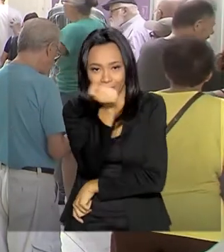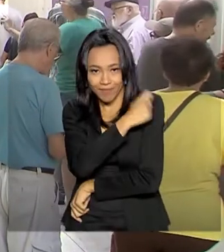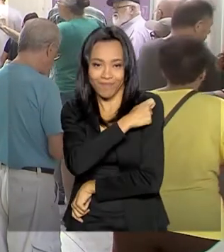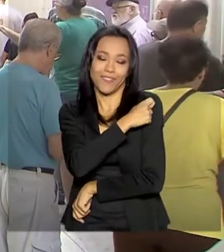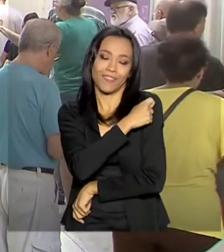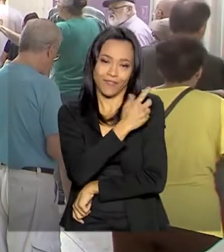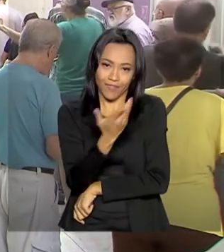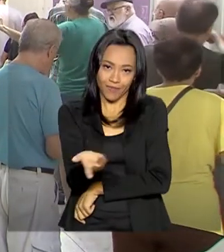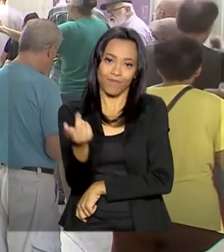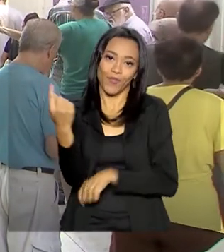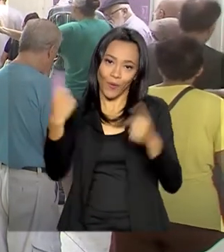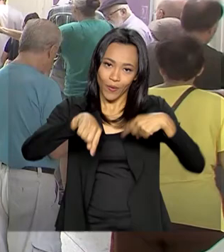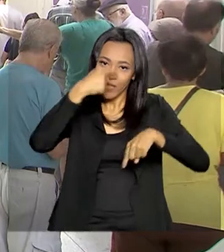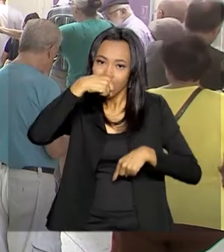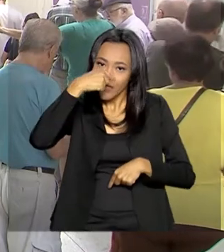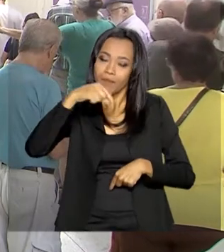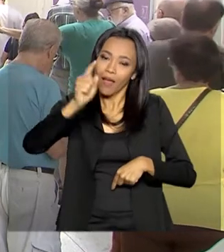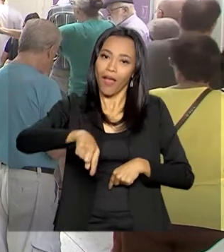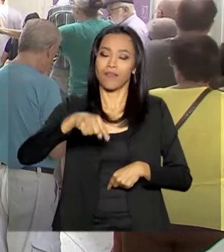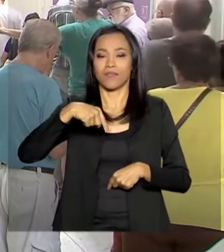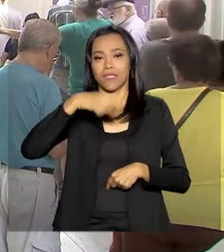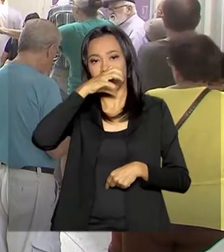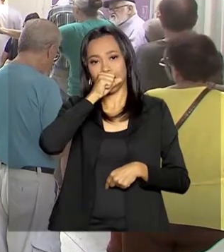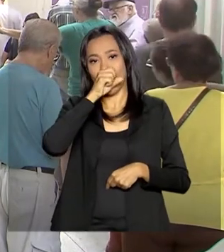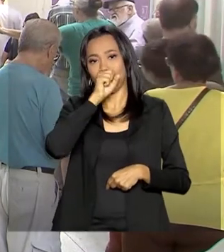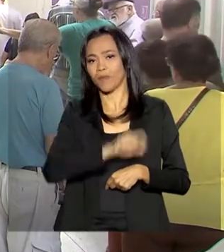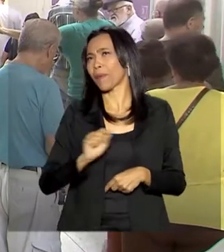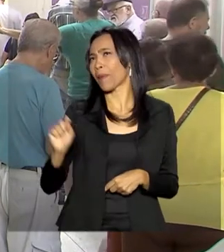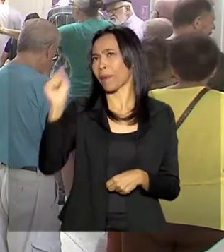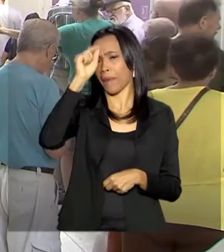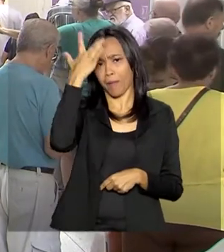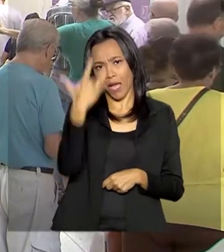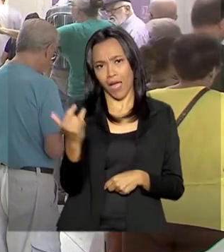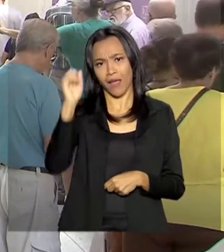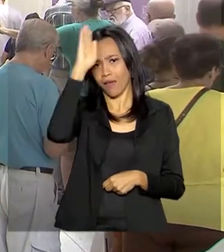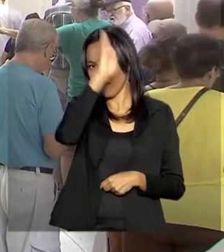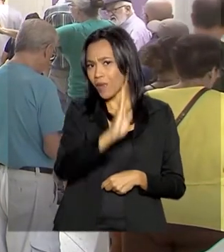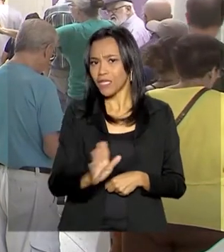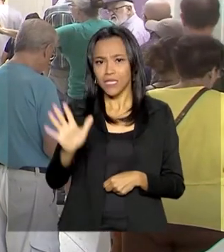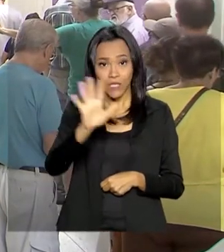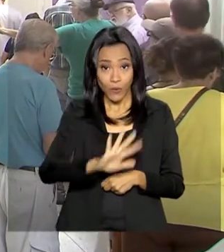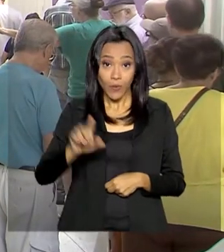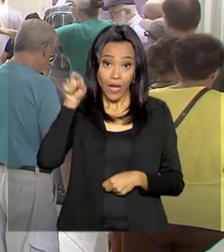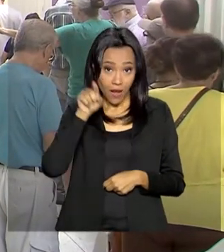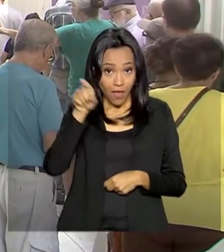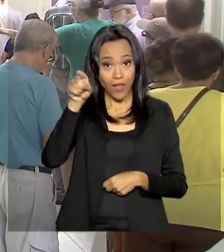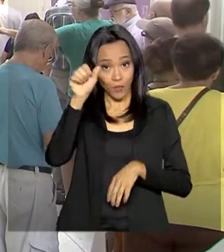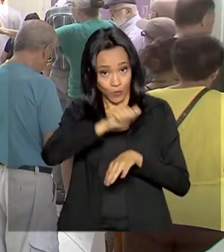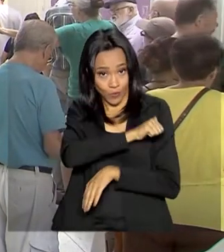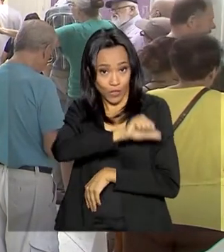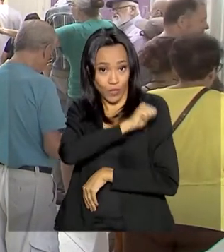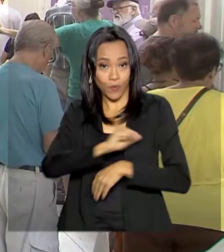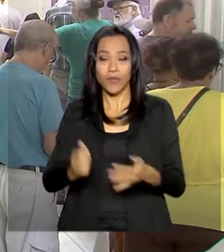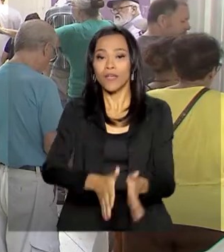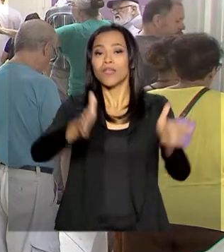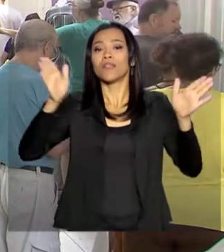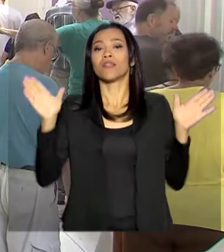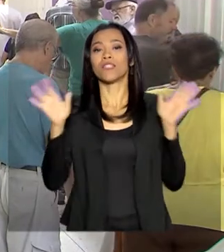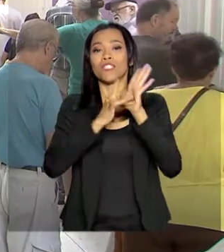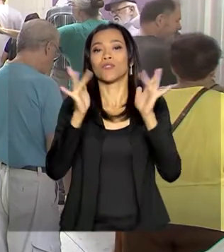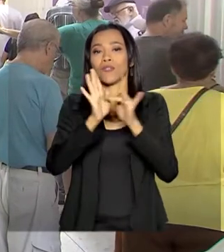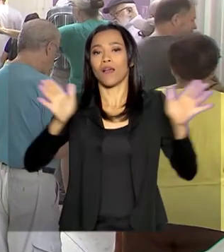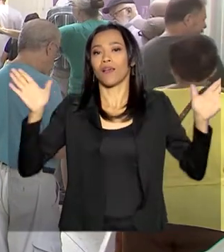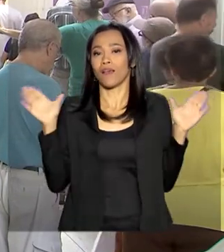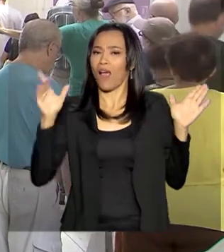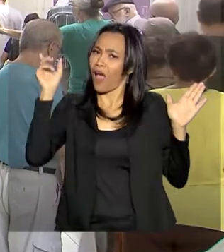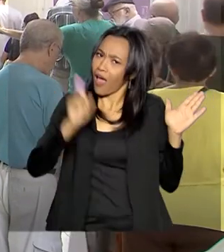a vacinação da gripe, que acontece nesse sábado em todo o país. E o local não foi escolhido à toa. O Cristo Redentor é uma das 7 maravilhas modernas do mundo,